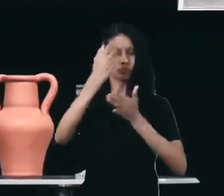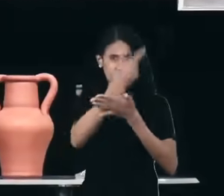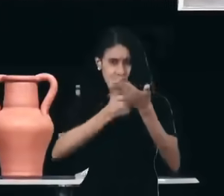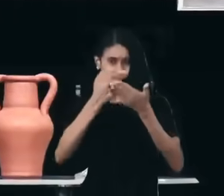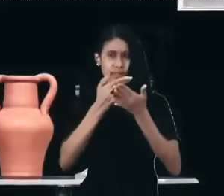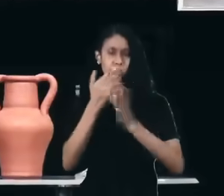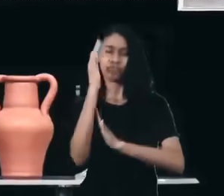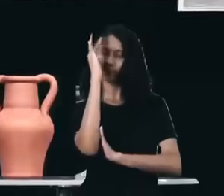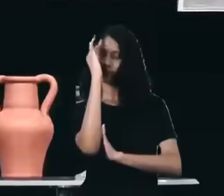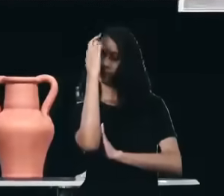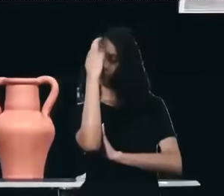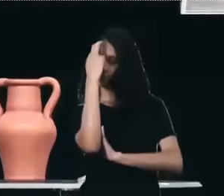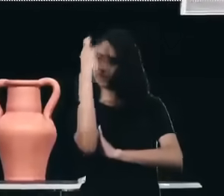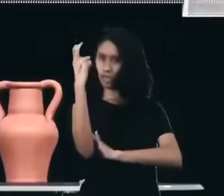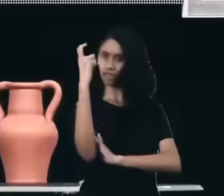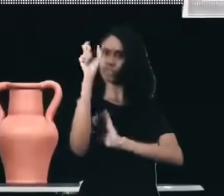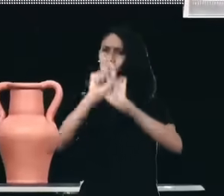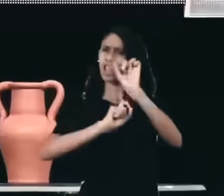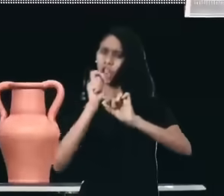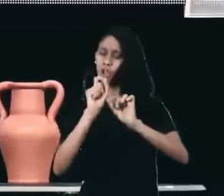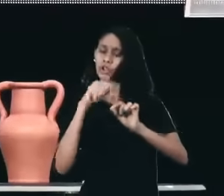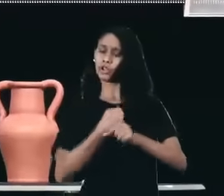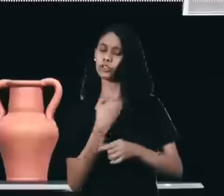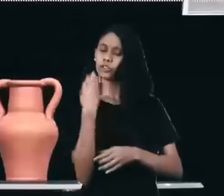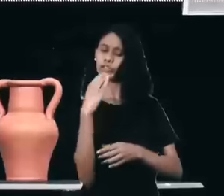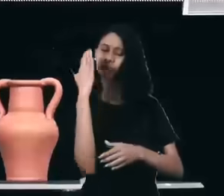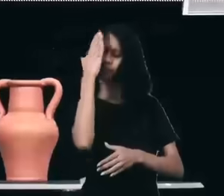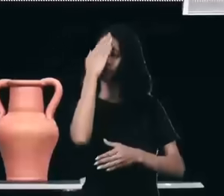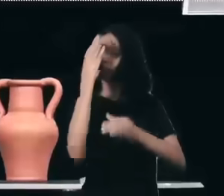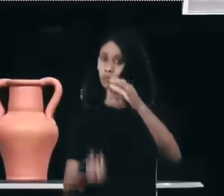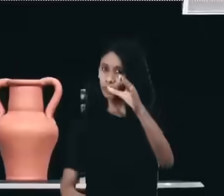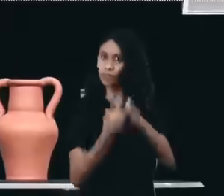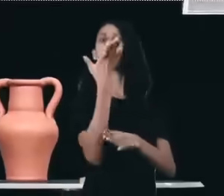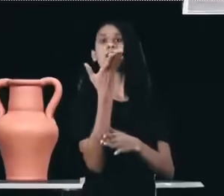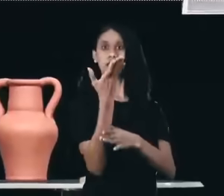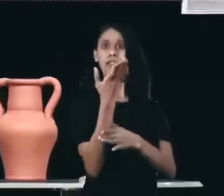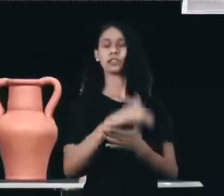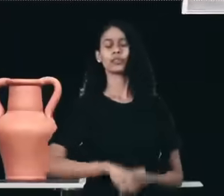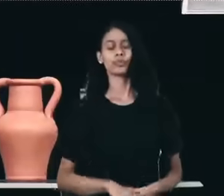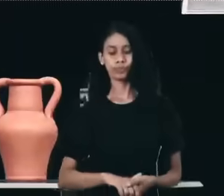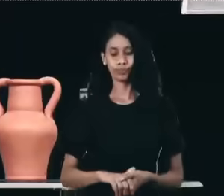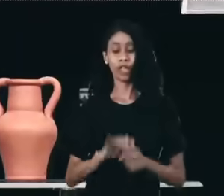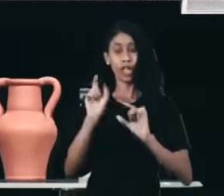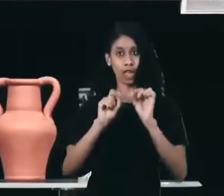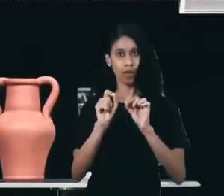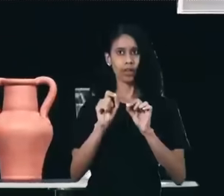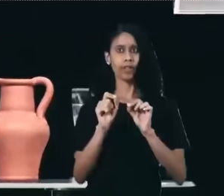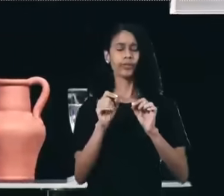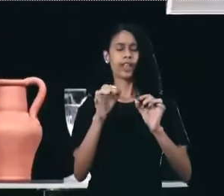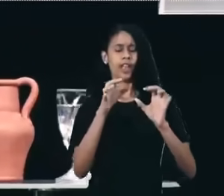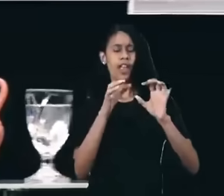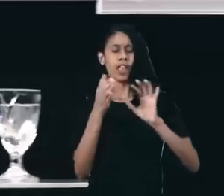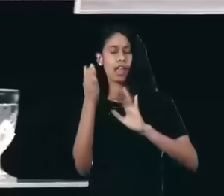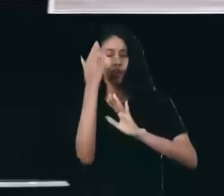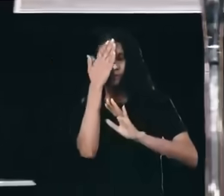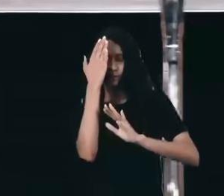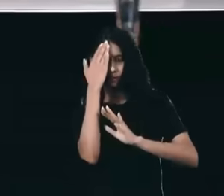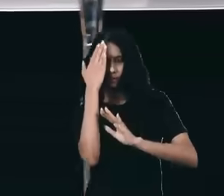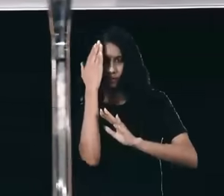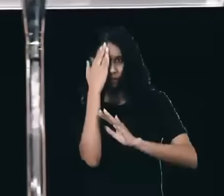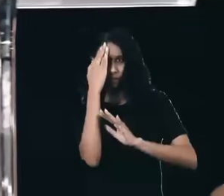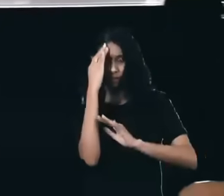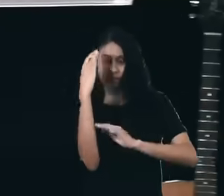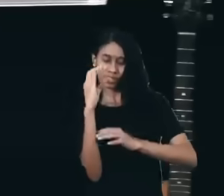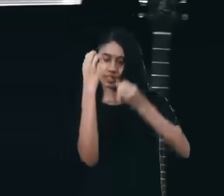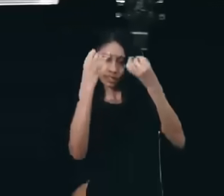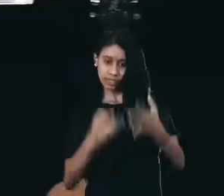Ela é, cientificamente falando, aquilo que a gente entende por criacionismo. É uma corrente científica que entende que o mundo não